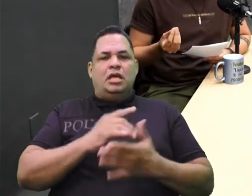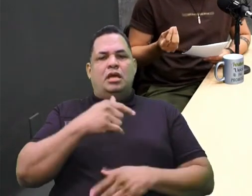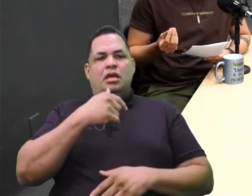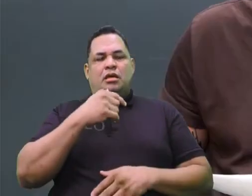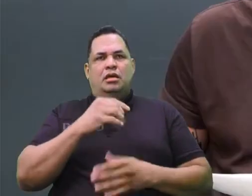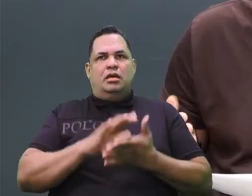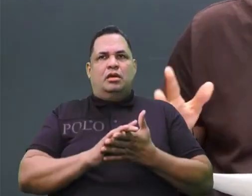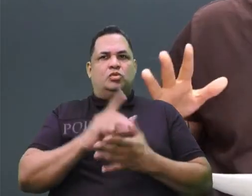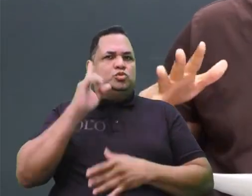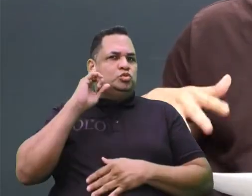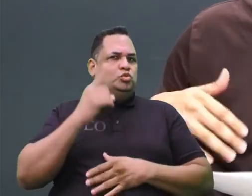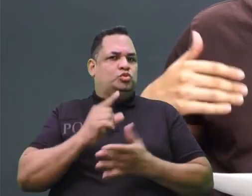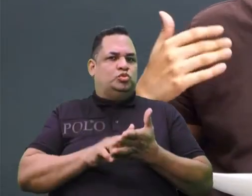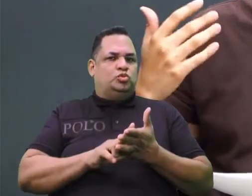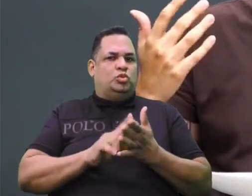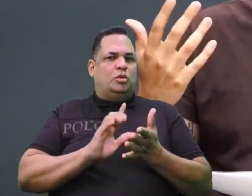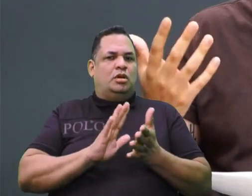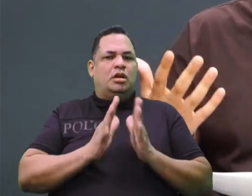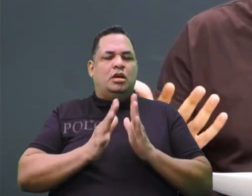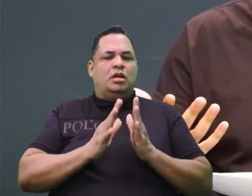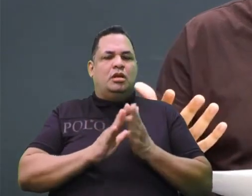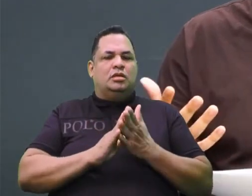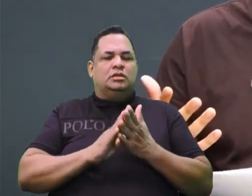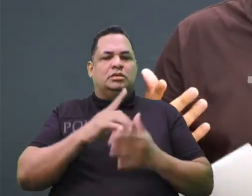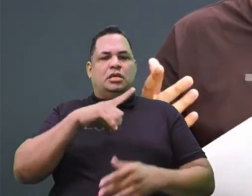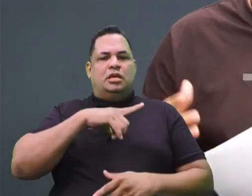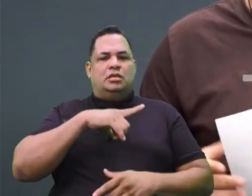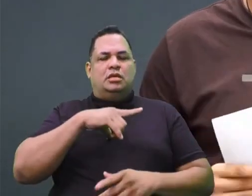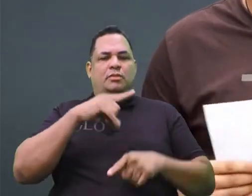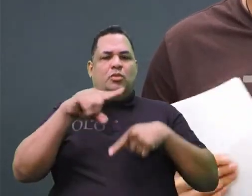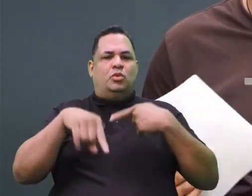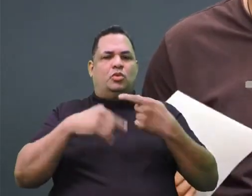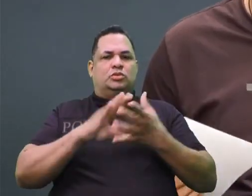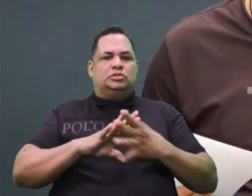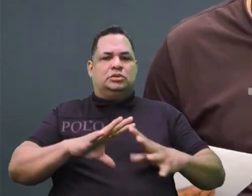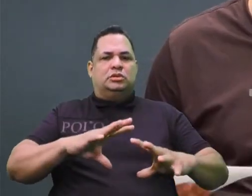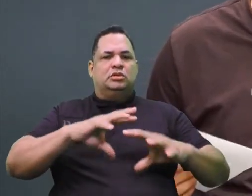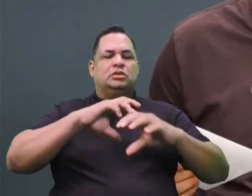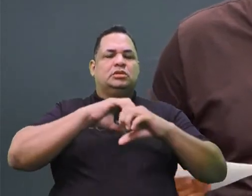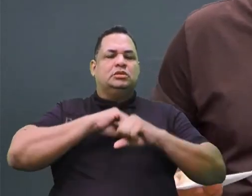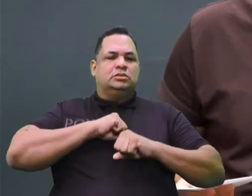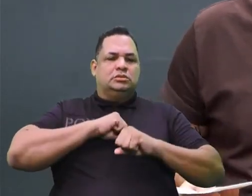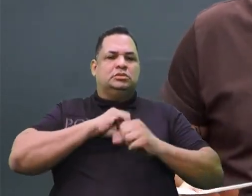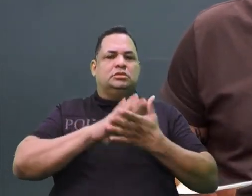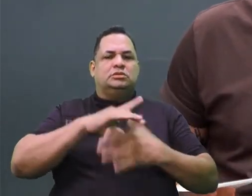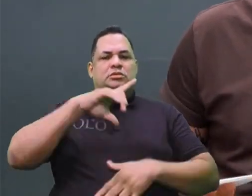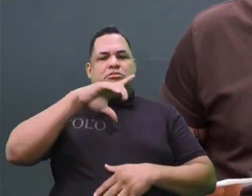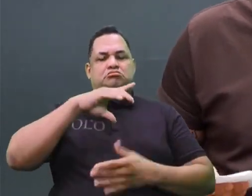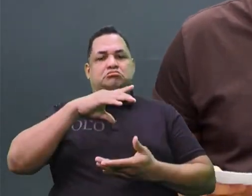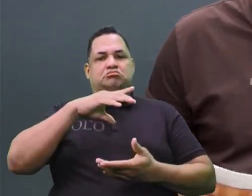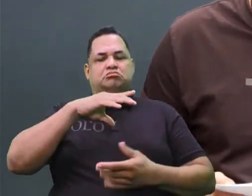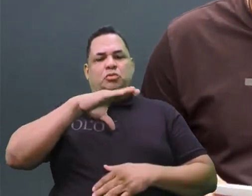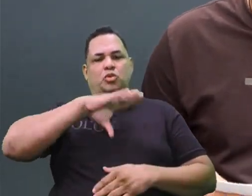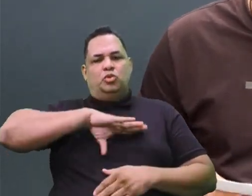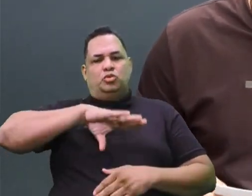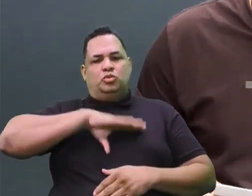como primeira língua, e depois que ele tem aquela aquisição da língua portuguesa de forma escrita, gente.